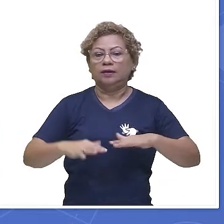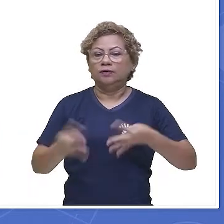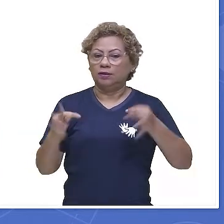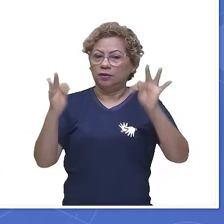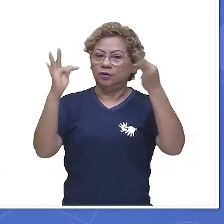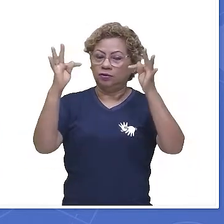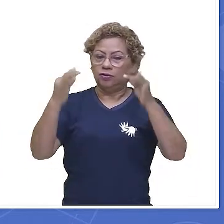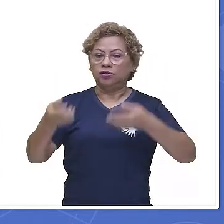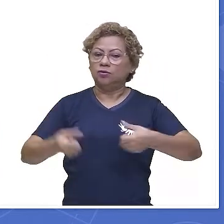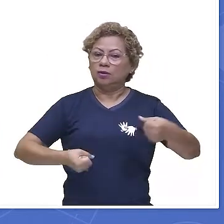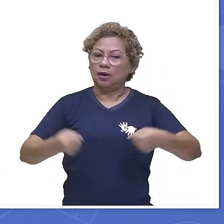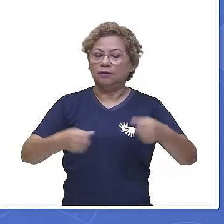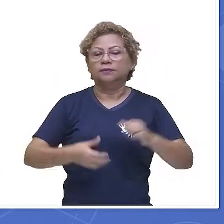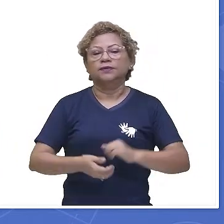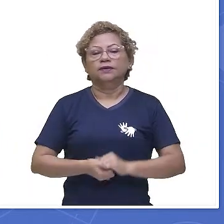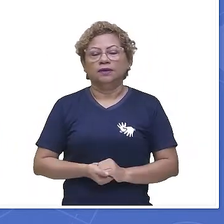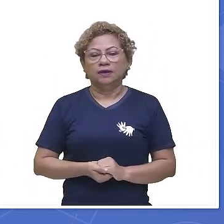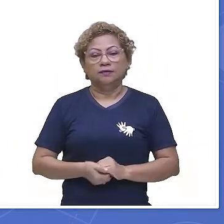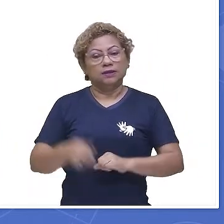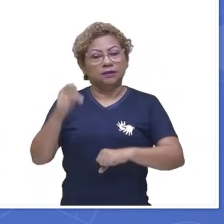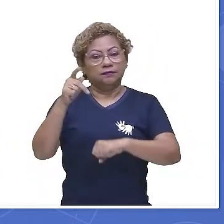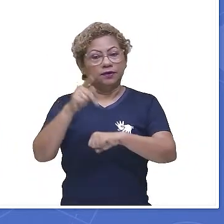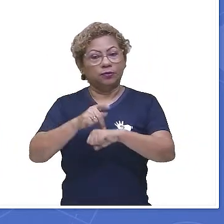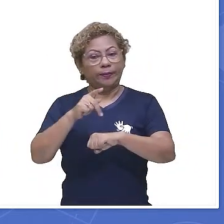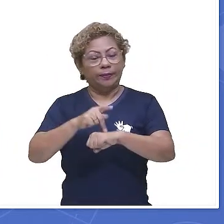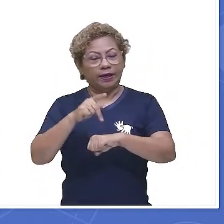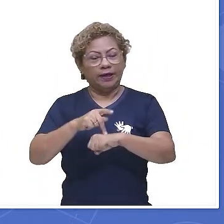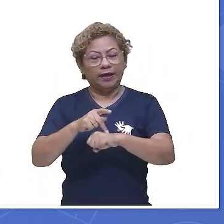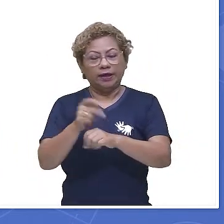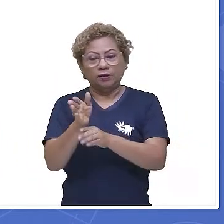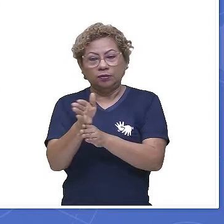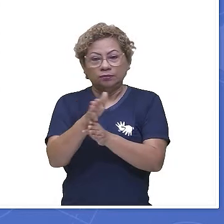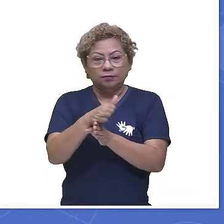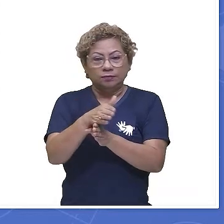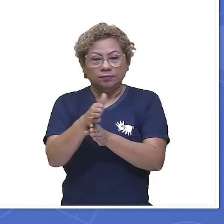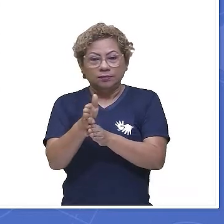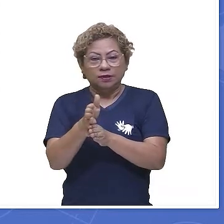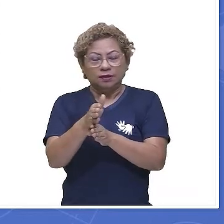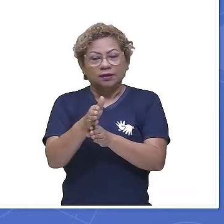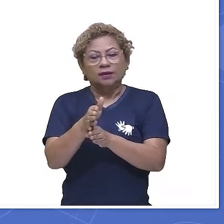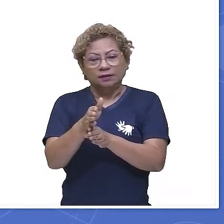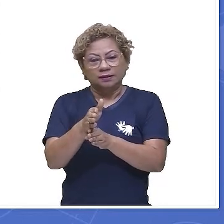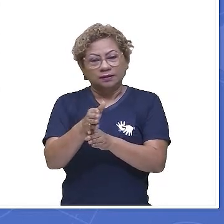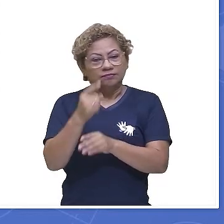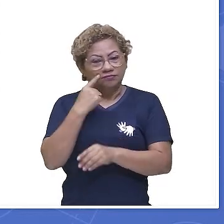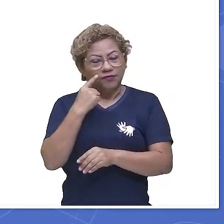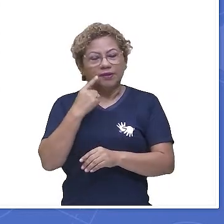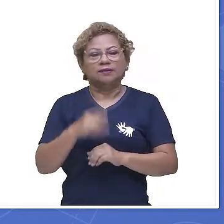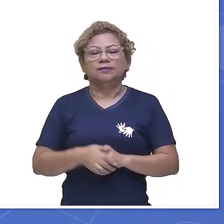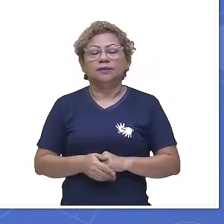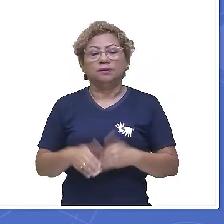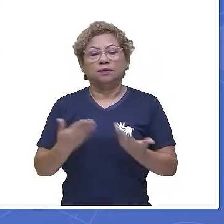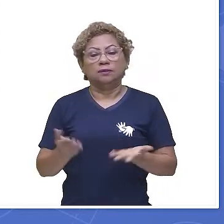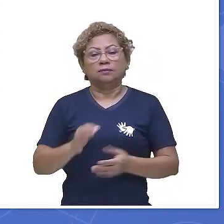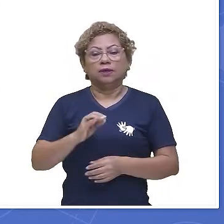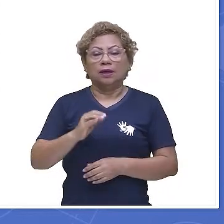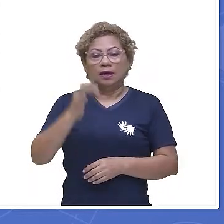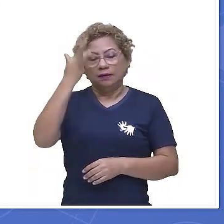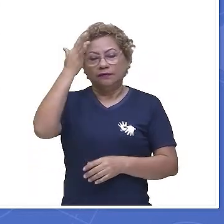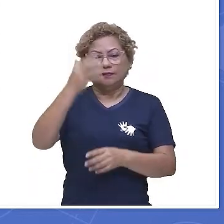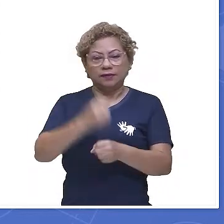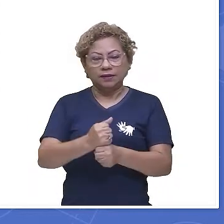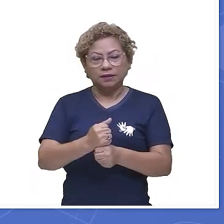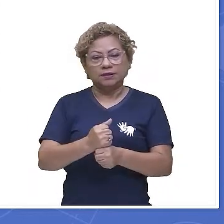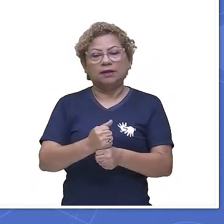tecnológica e o equilíbrio aí você está vendo nessa pedra aí mostrada na imagem, né? A física, ela pode ser